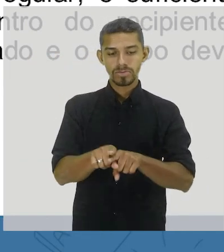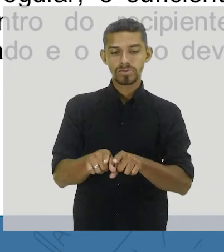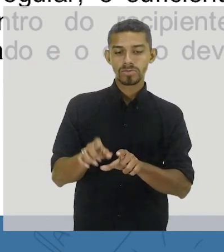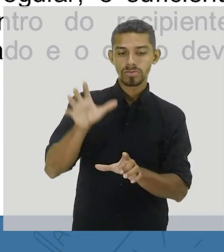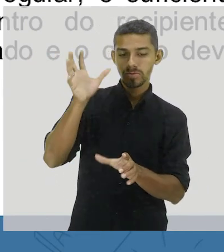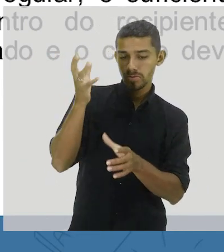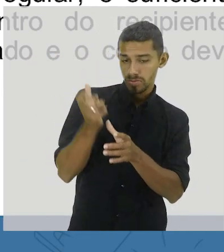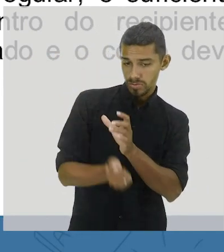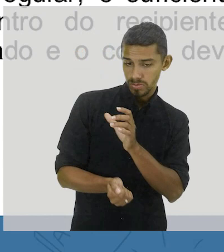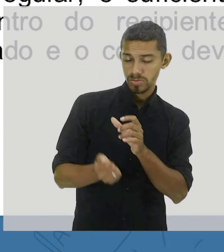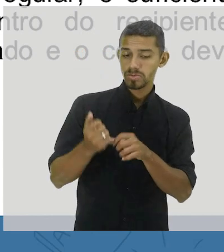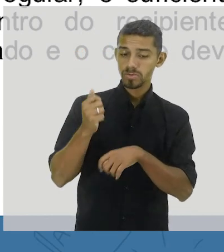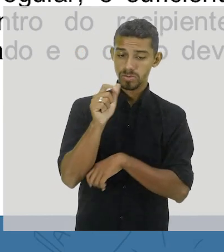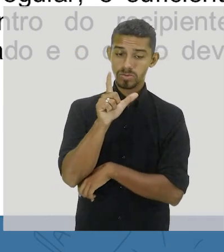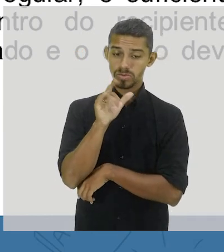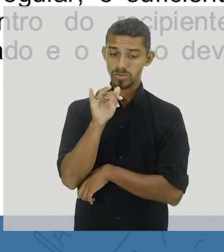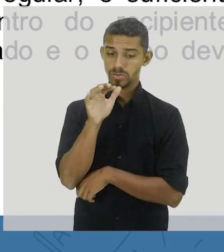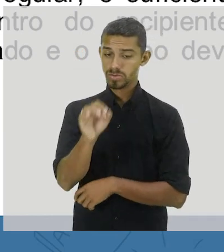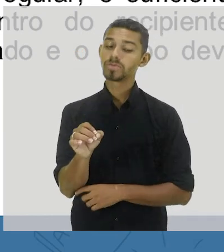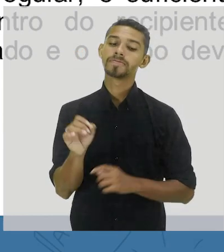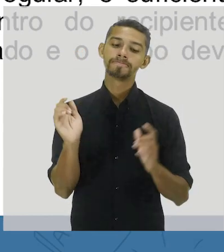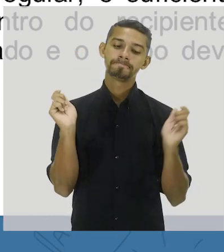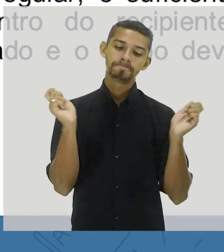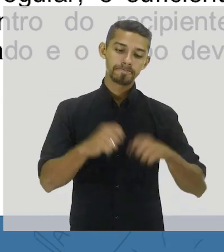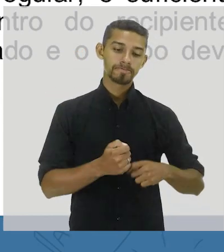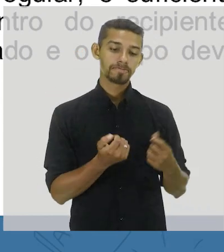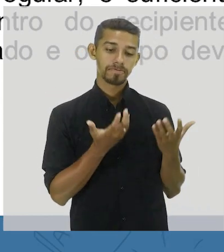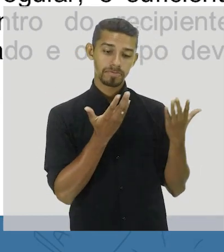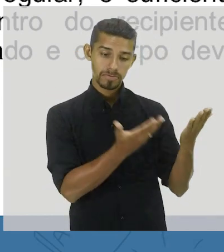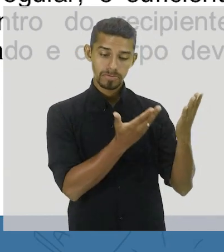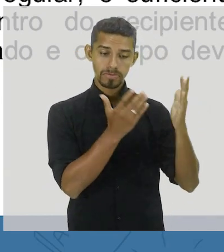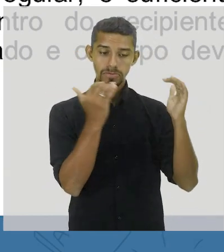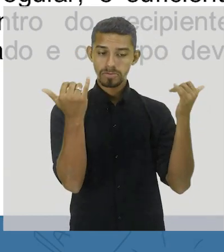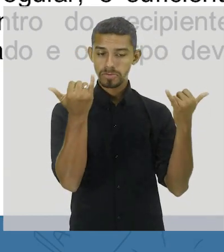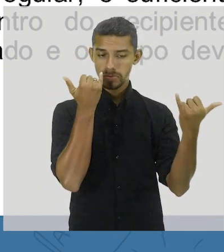corpo. Baseado nessa informação,